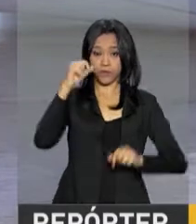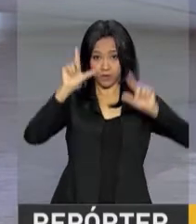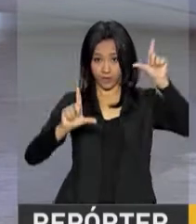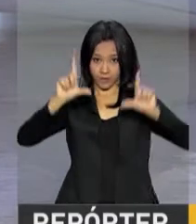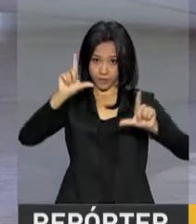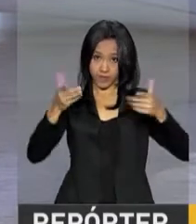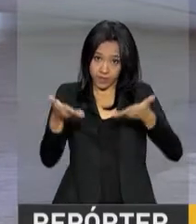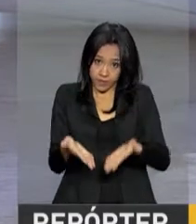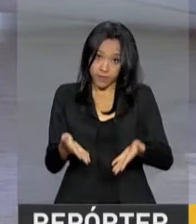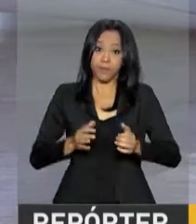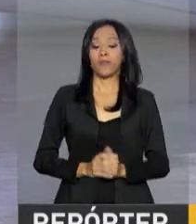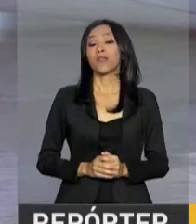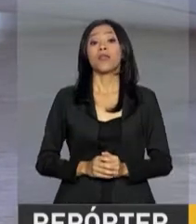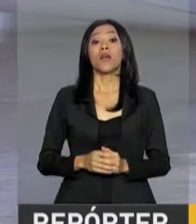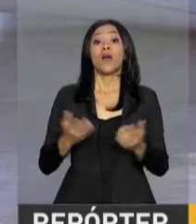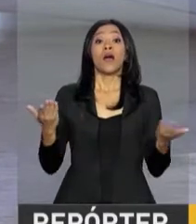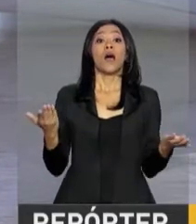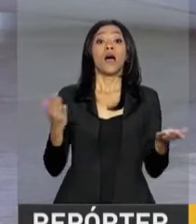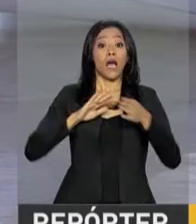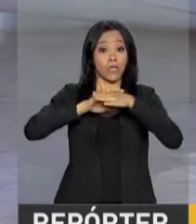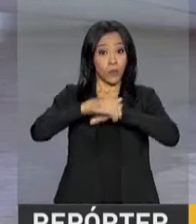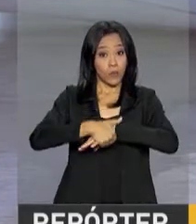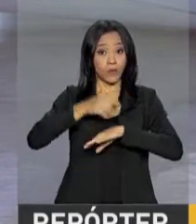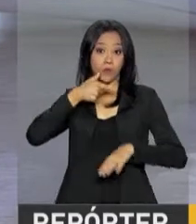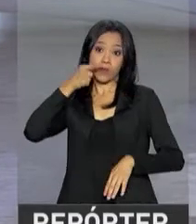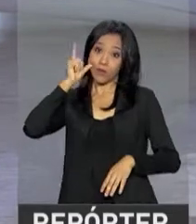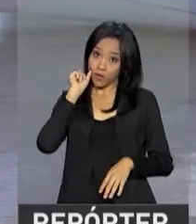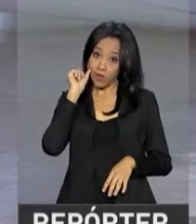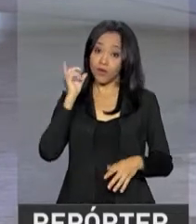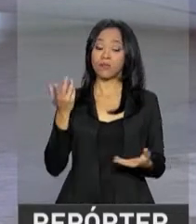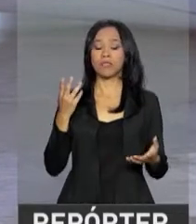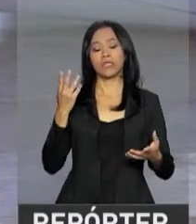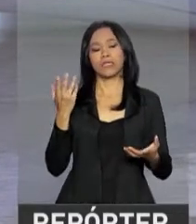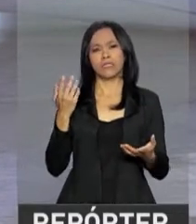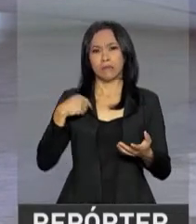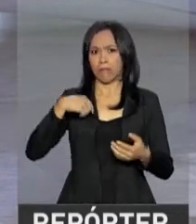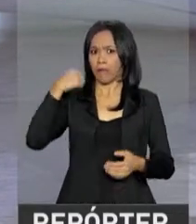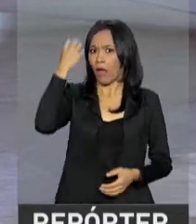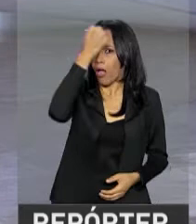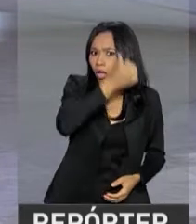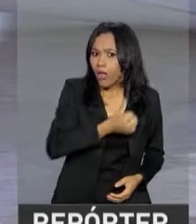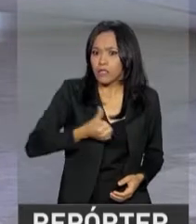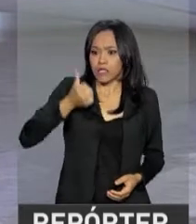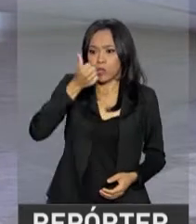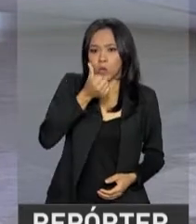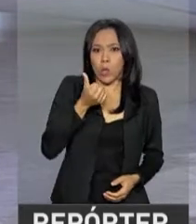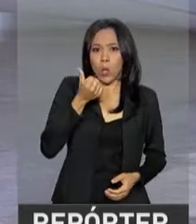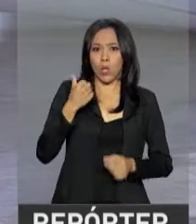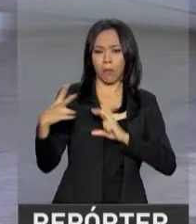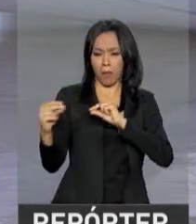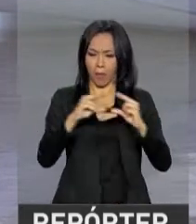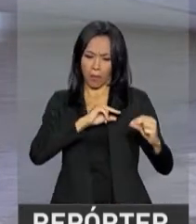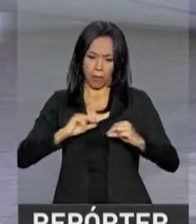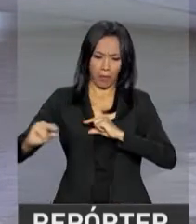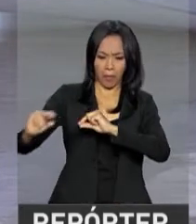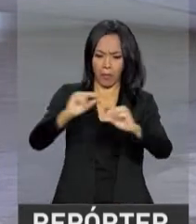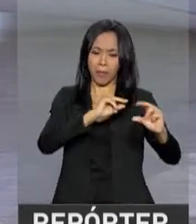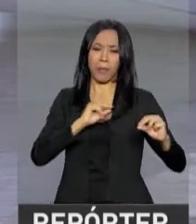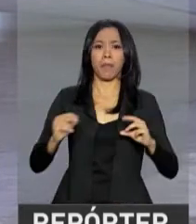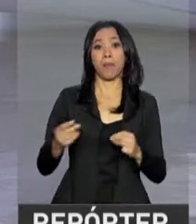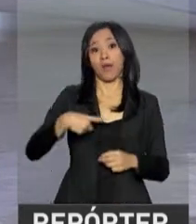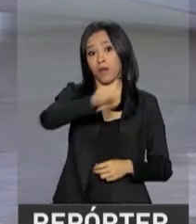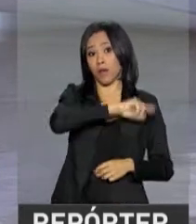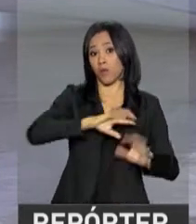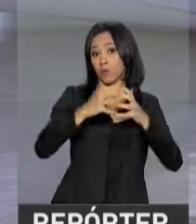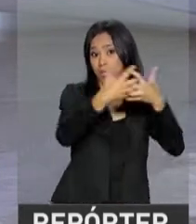NBR. Na noite dessa quinta-feira, depois de uma reunião que durou mais de 6 horas com representantes dos caminhoneiros, o governo